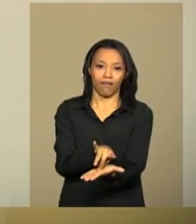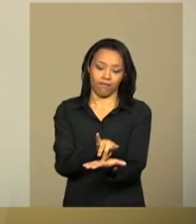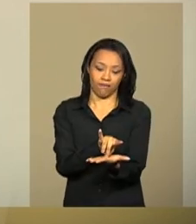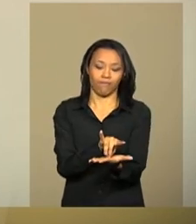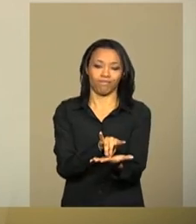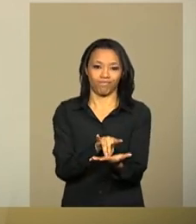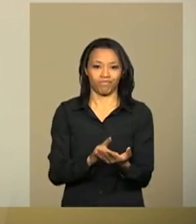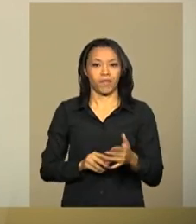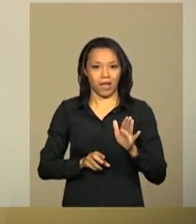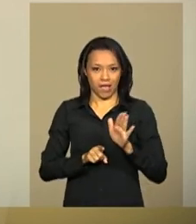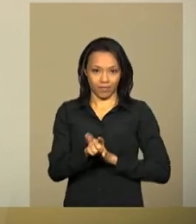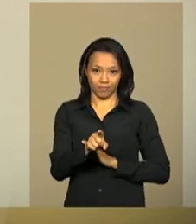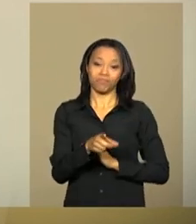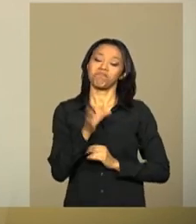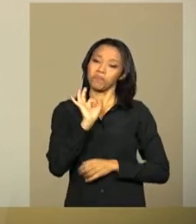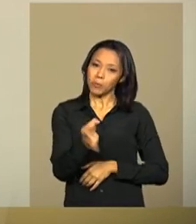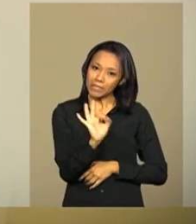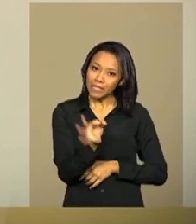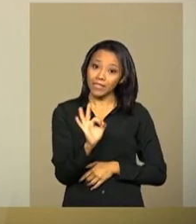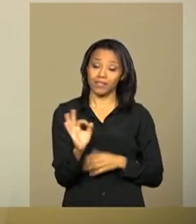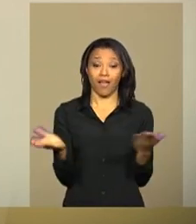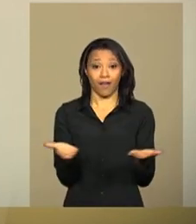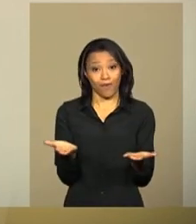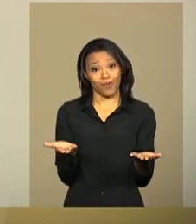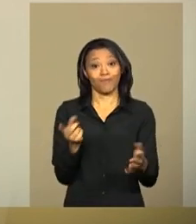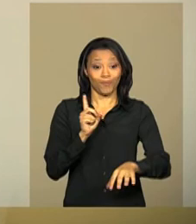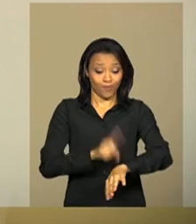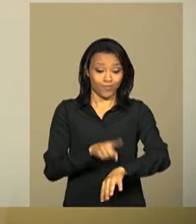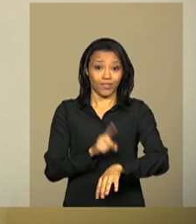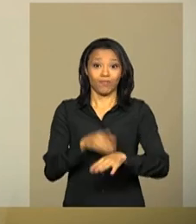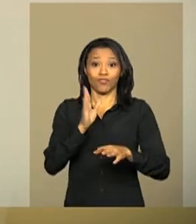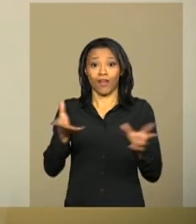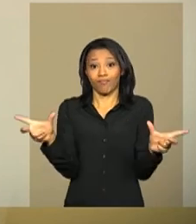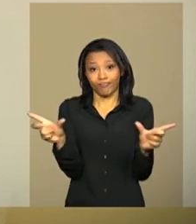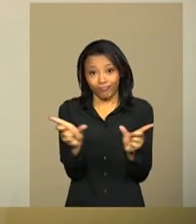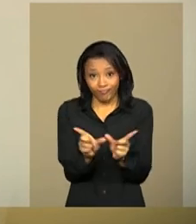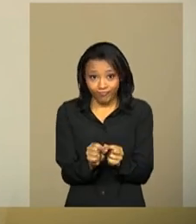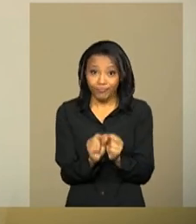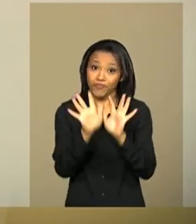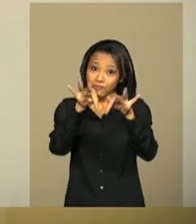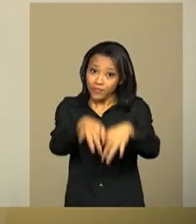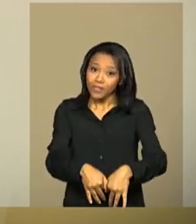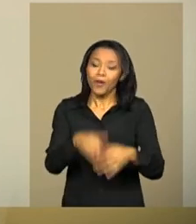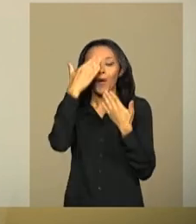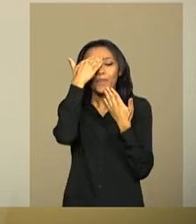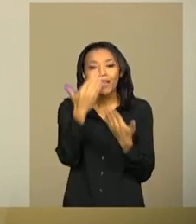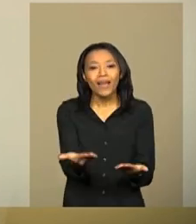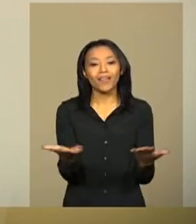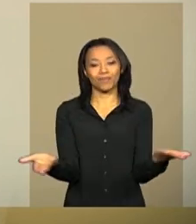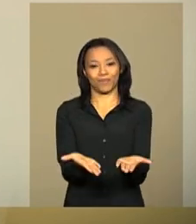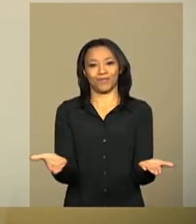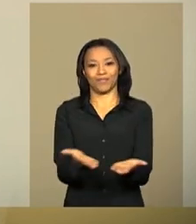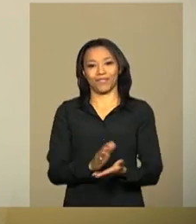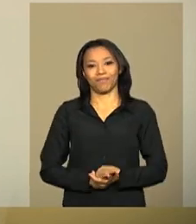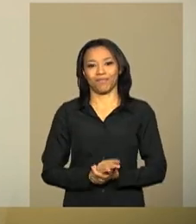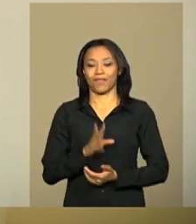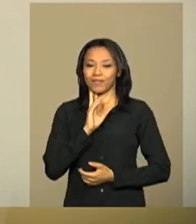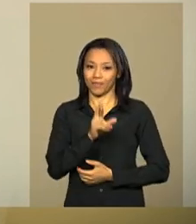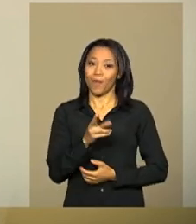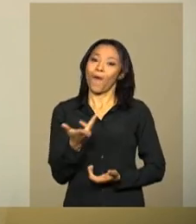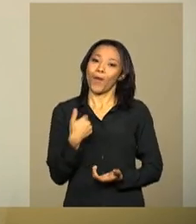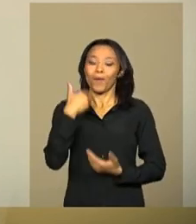realidade com certeza presidenta agora infelizmente o nosso tempo chegou ao fim muito obrigado por mais esse café olha